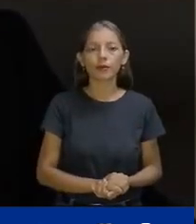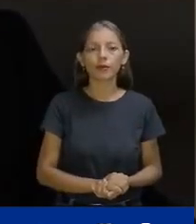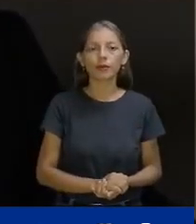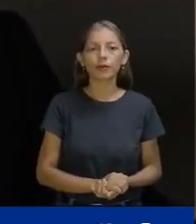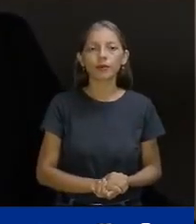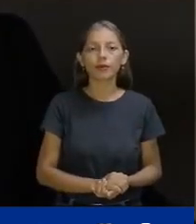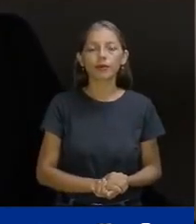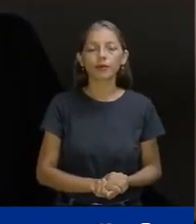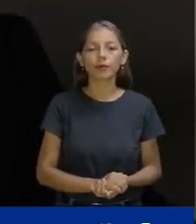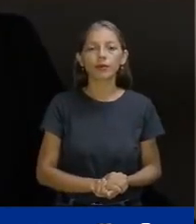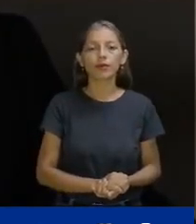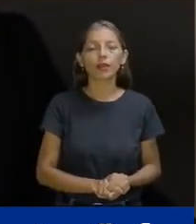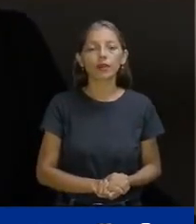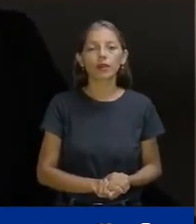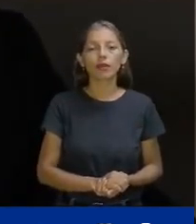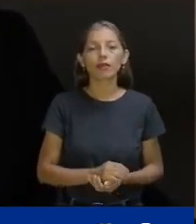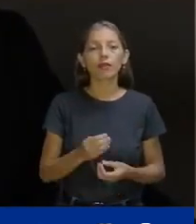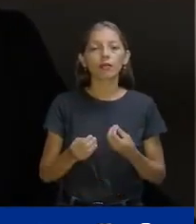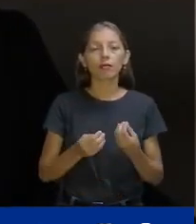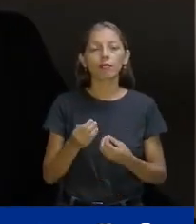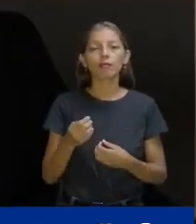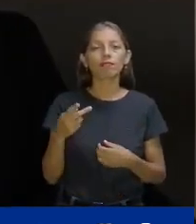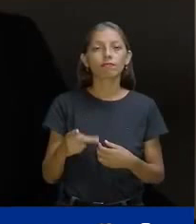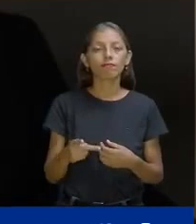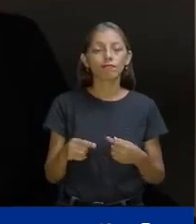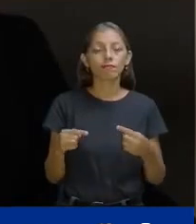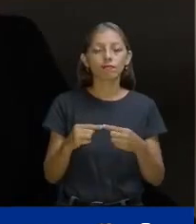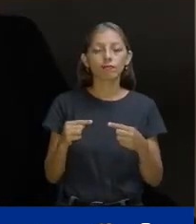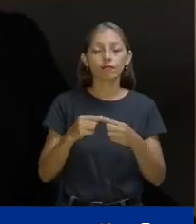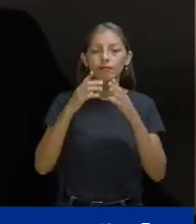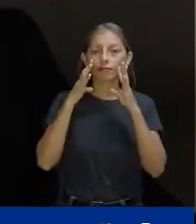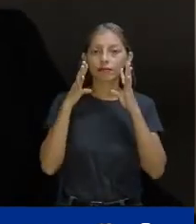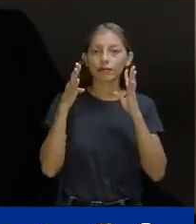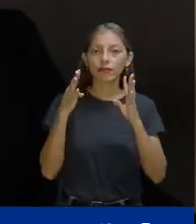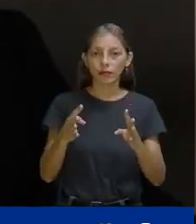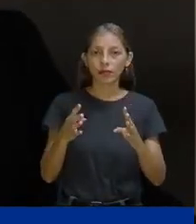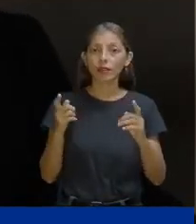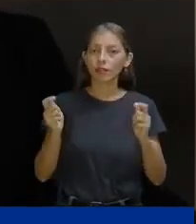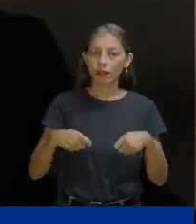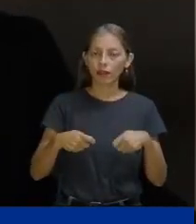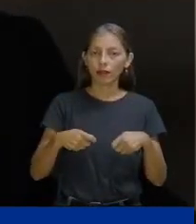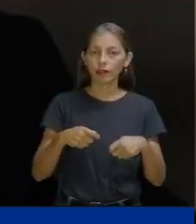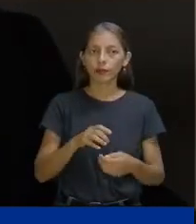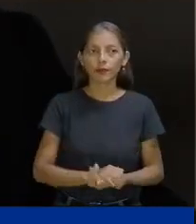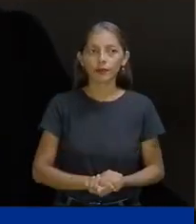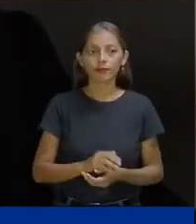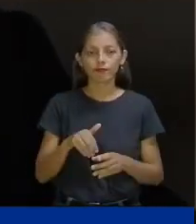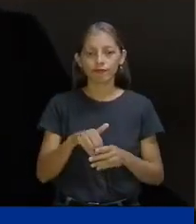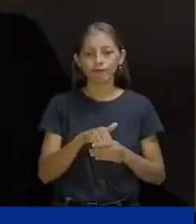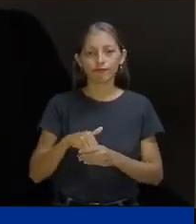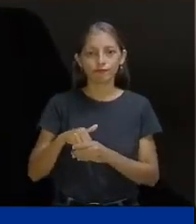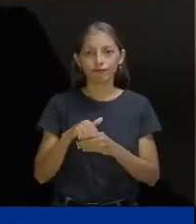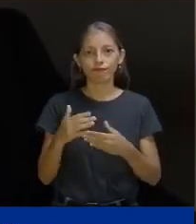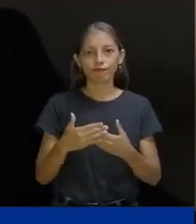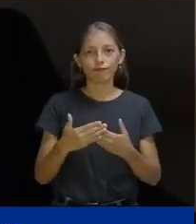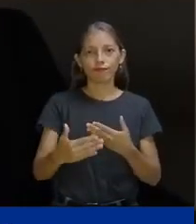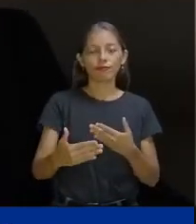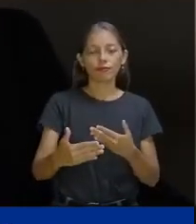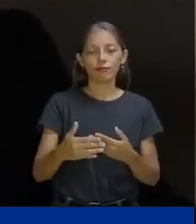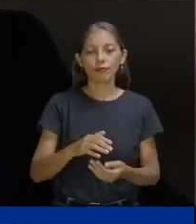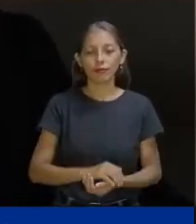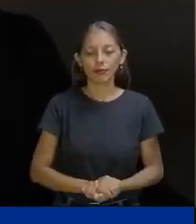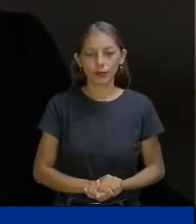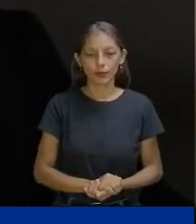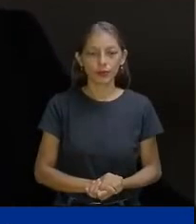importante de todos nós, e demandará do nosso juiz eleitoral uma atenção ímpar, né, para essa eleição. O ministro mandou